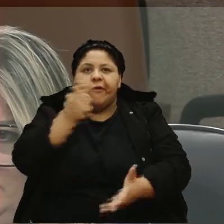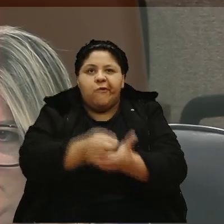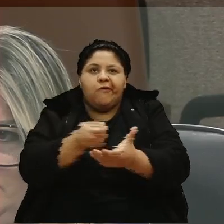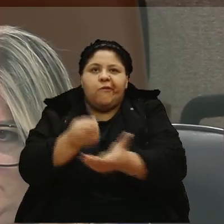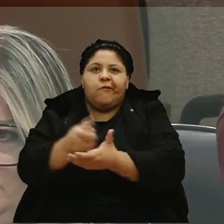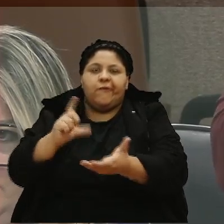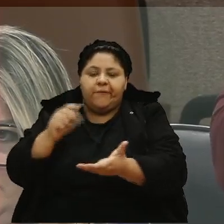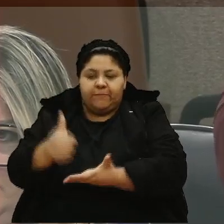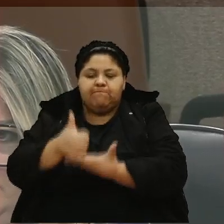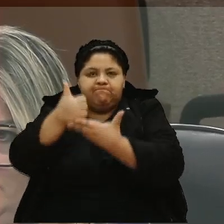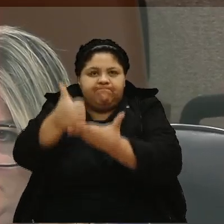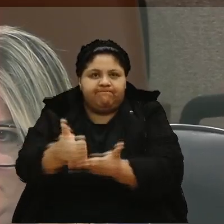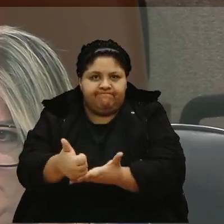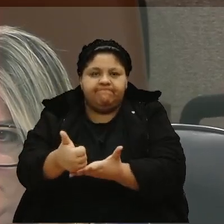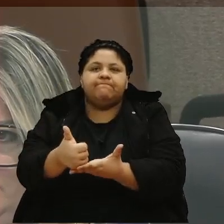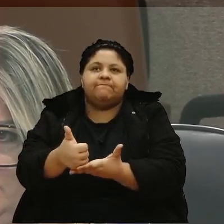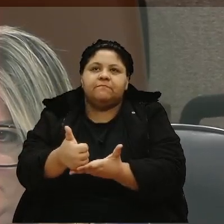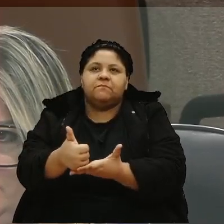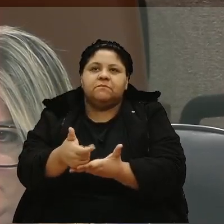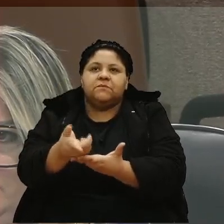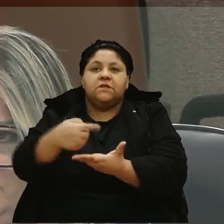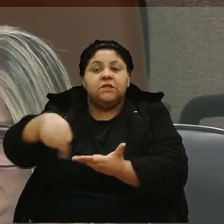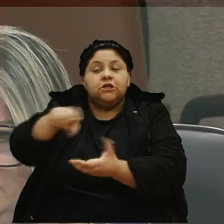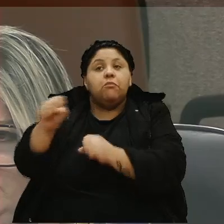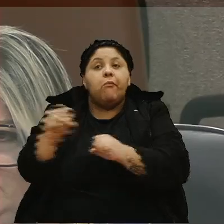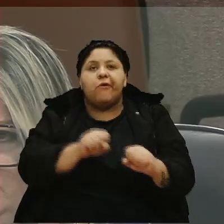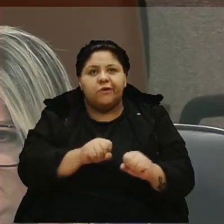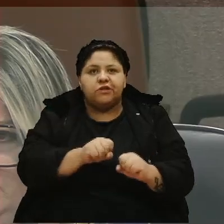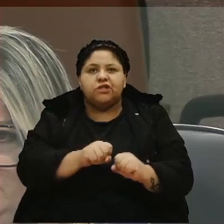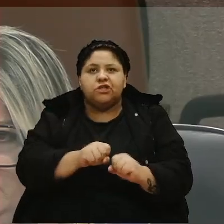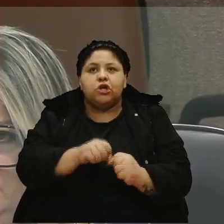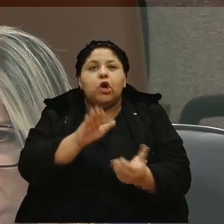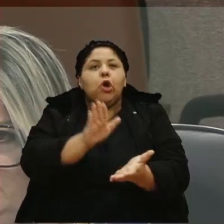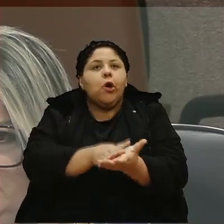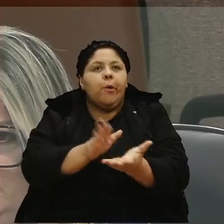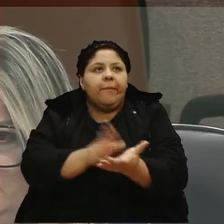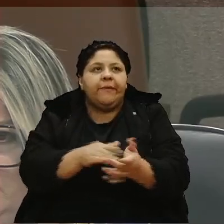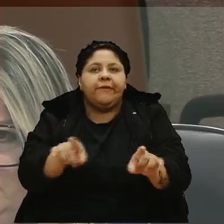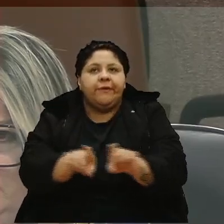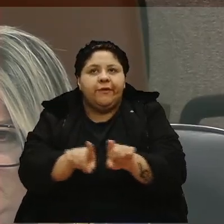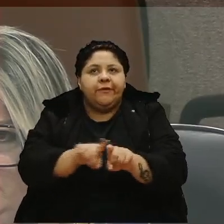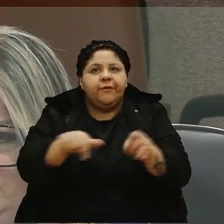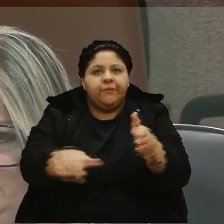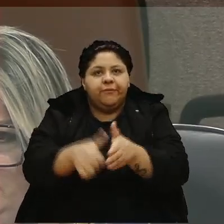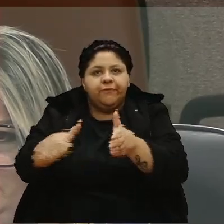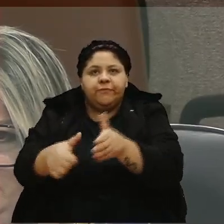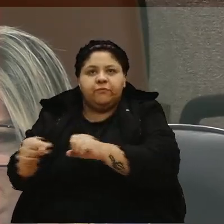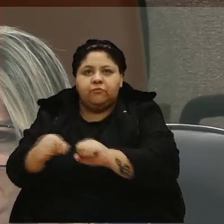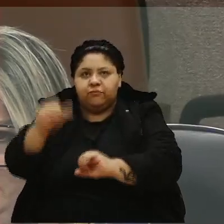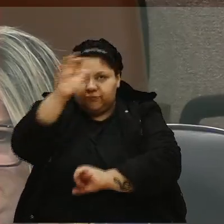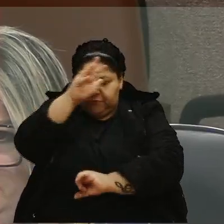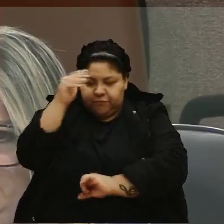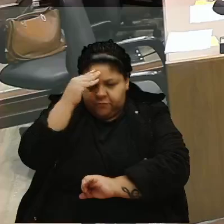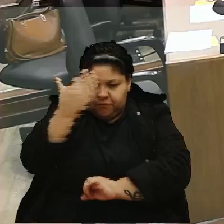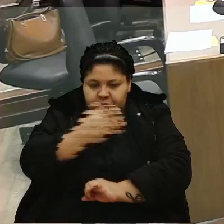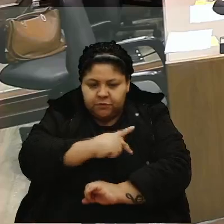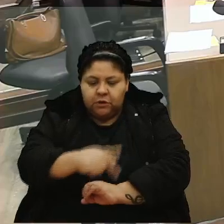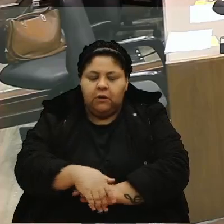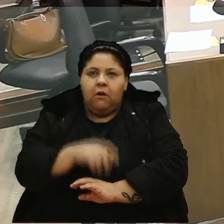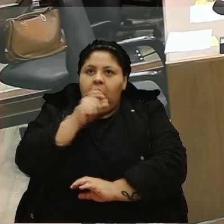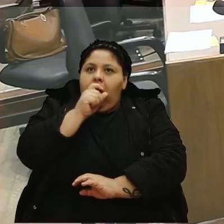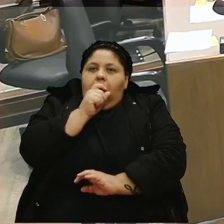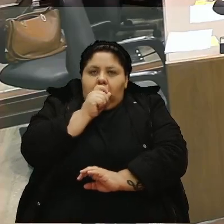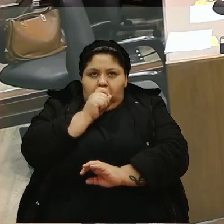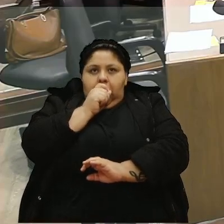Poder Legislativo, né, e que a gente possa cobrar também as melhorias do Poder Executivo. Obrigado, presidente.